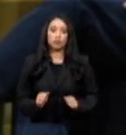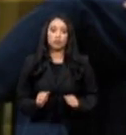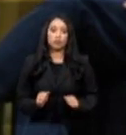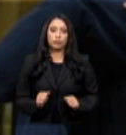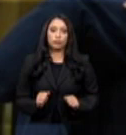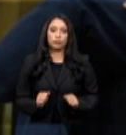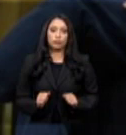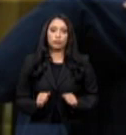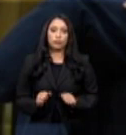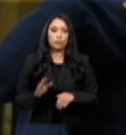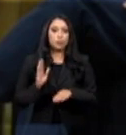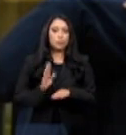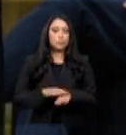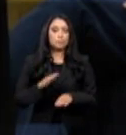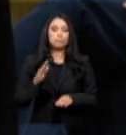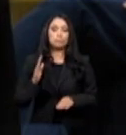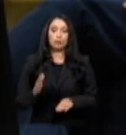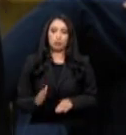Mais do que isso,